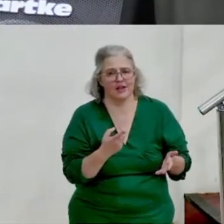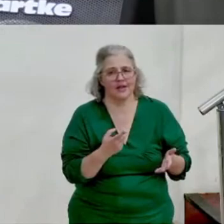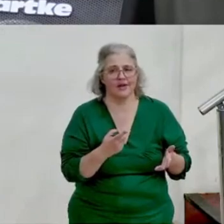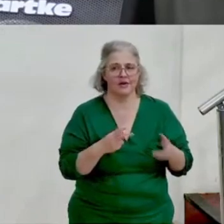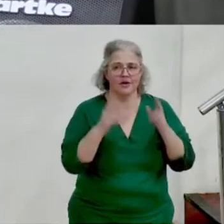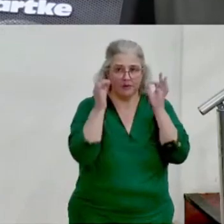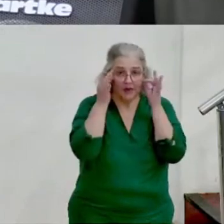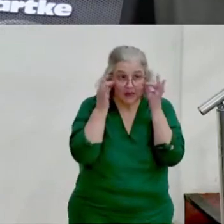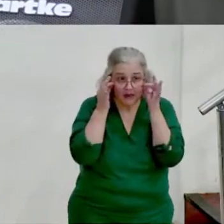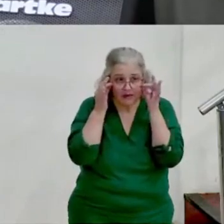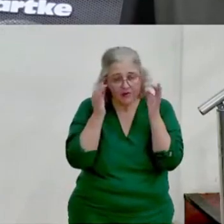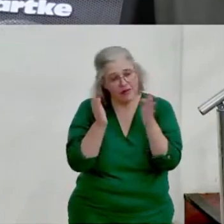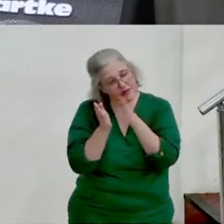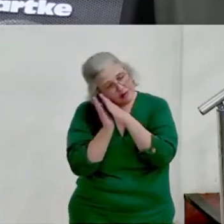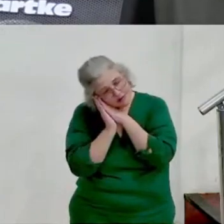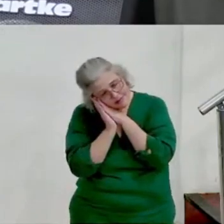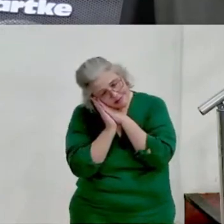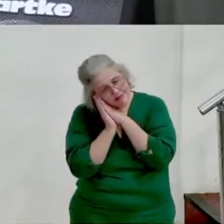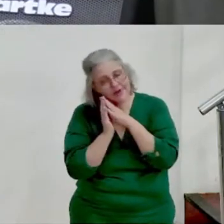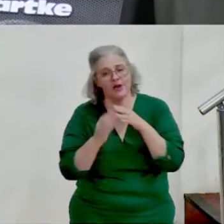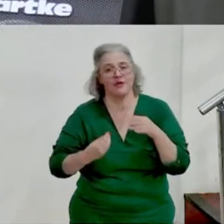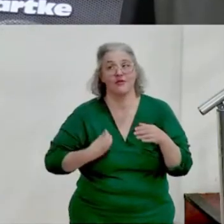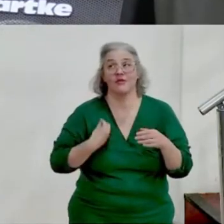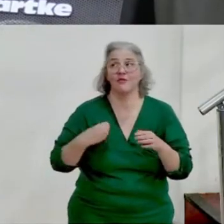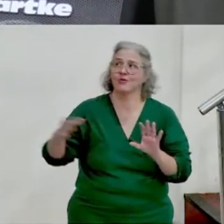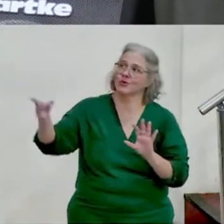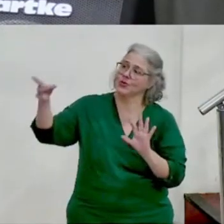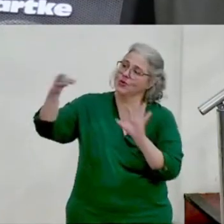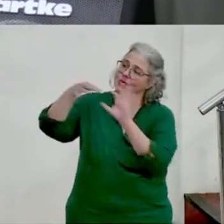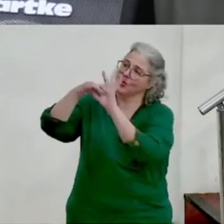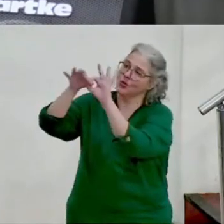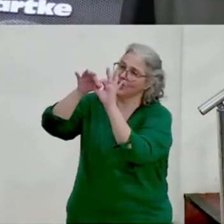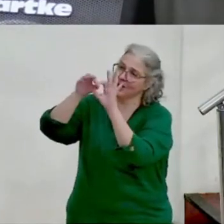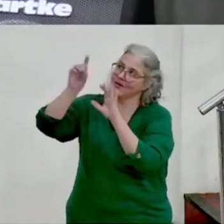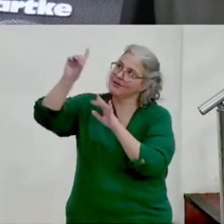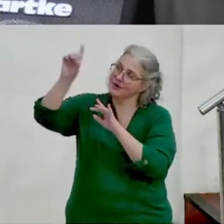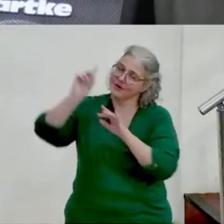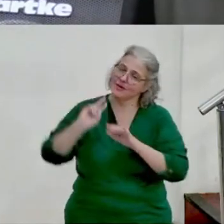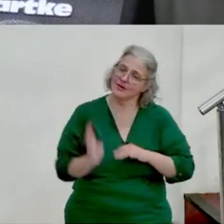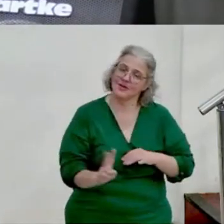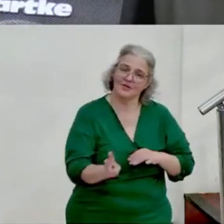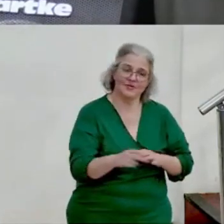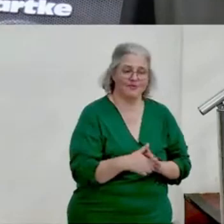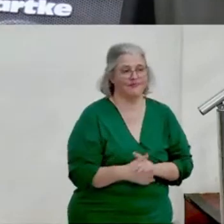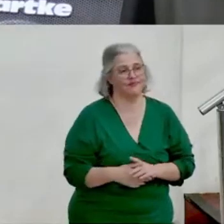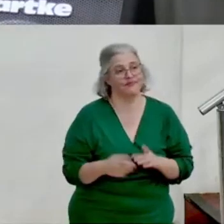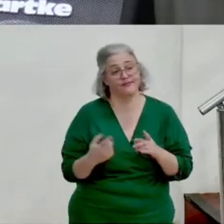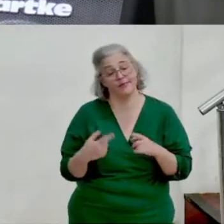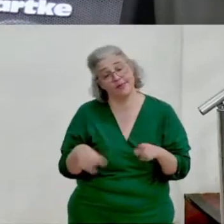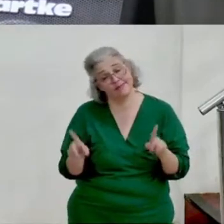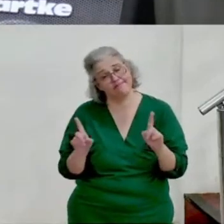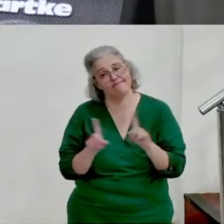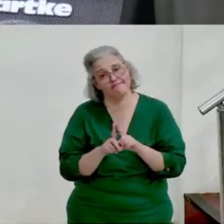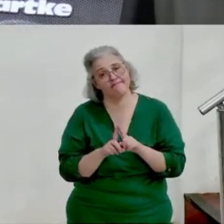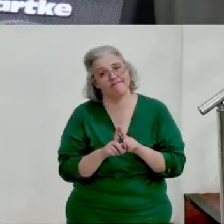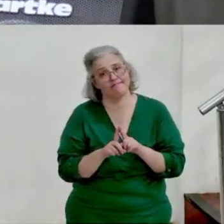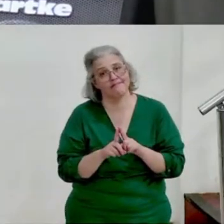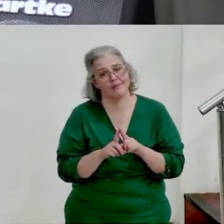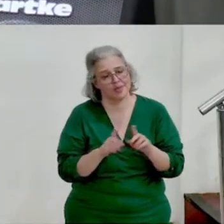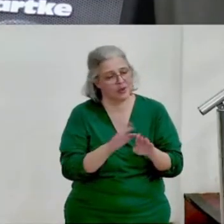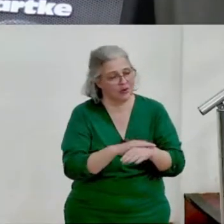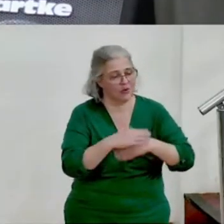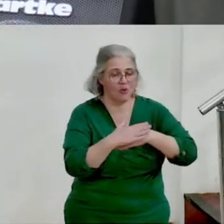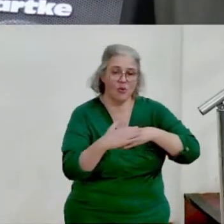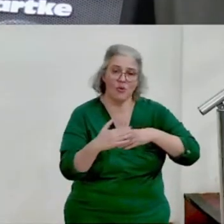durmamos, vivamos em união com Ele. Portanto, consolem uns aos